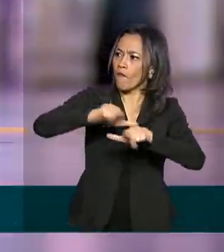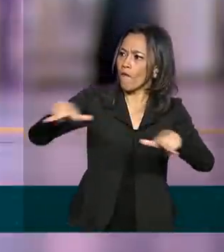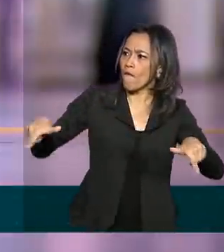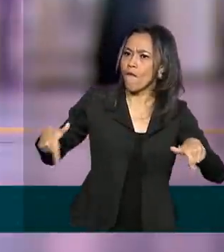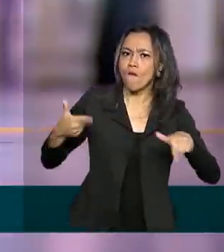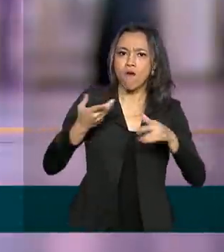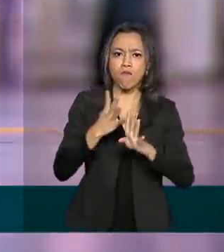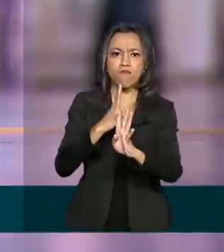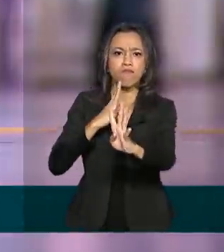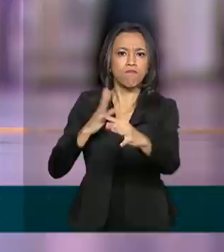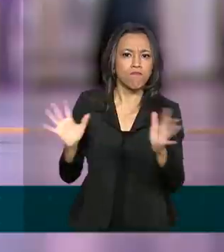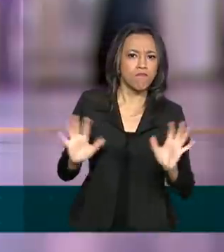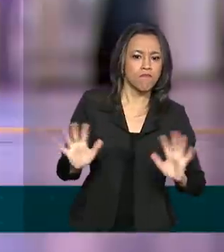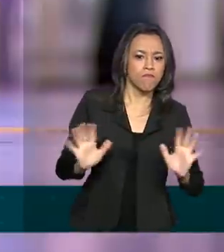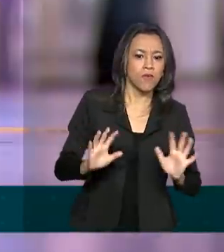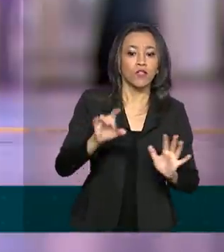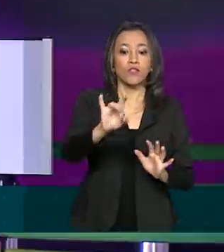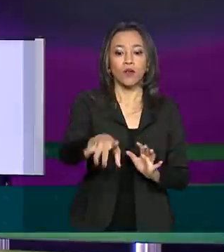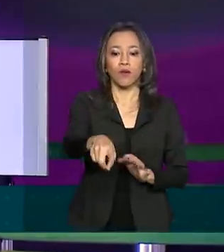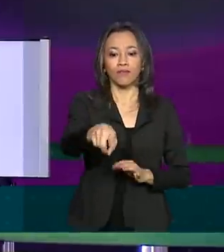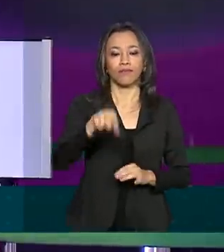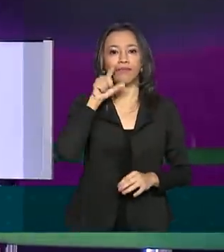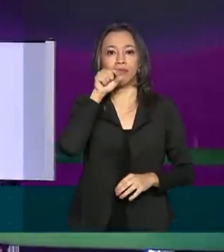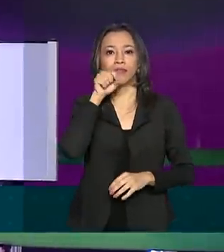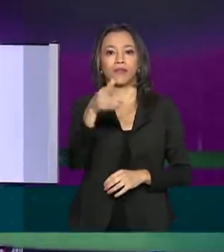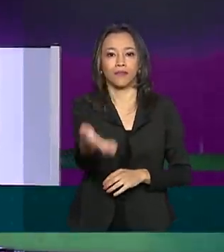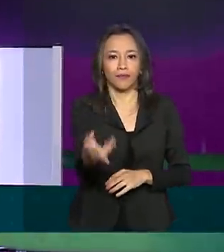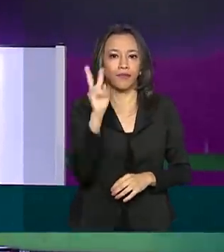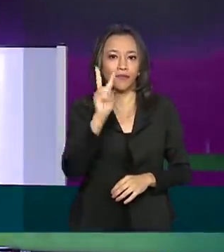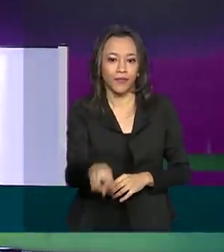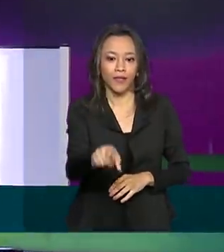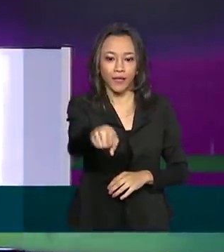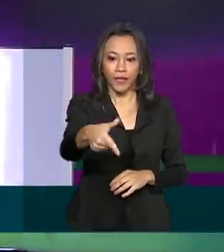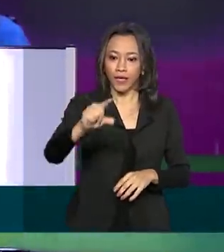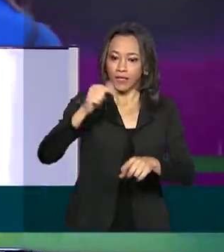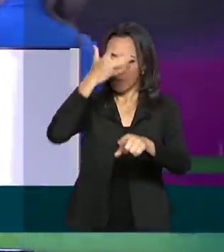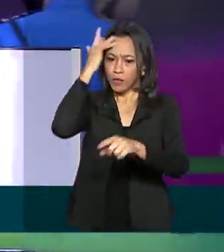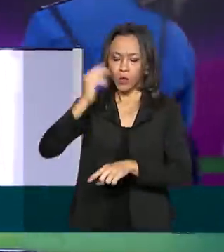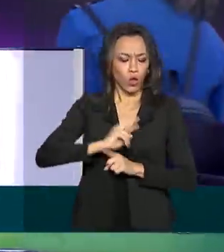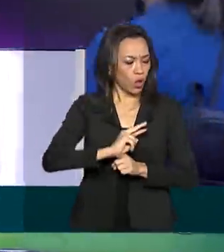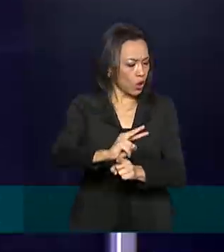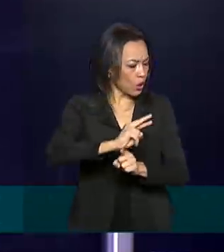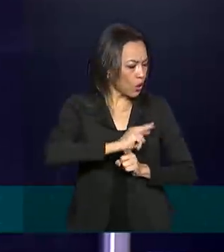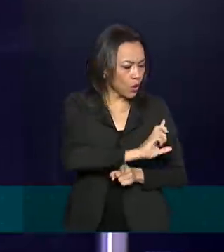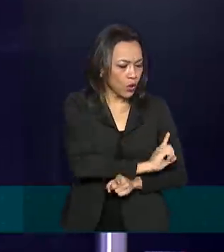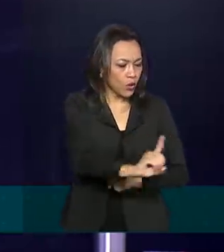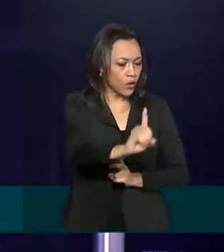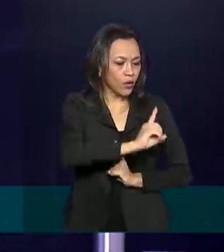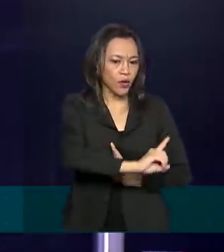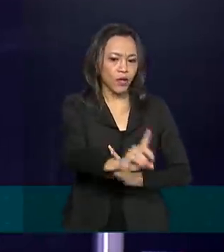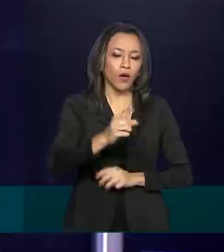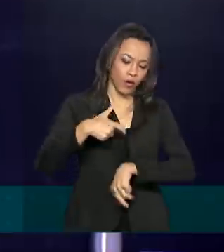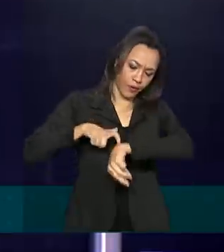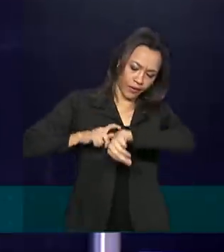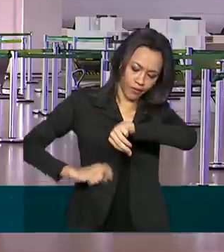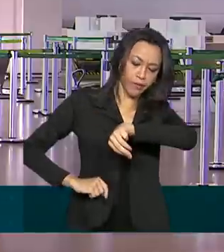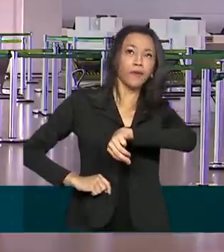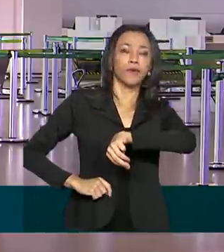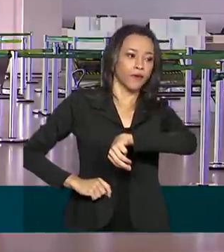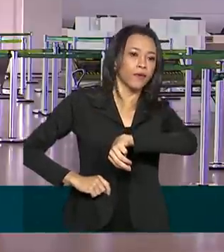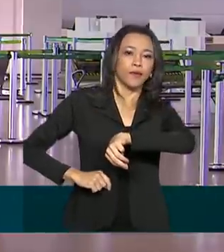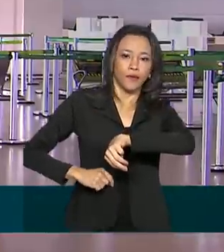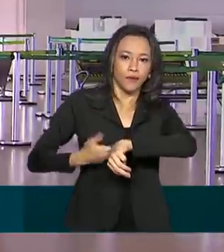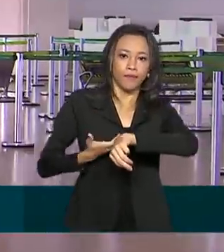Na área de embarque, só mesmo os pardais. E o funcionário, que antes conferia os bilhetes, agora olha o tempo passar.